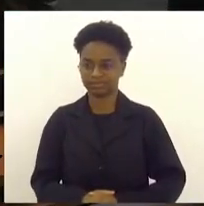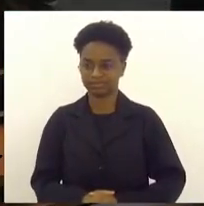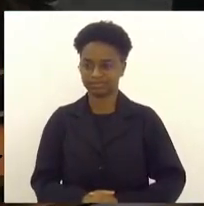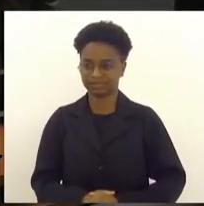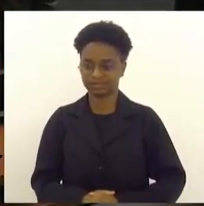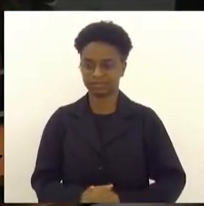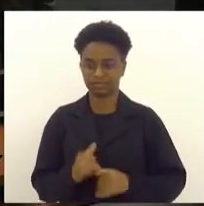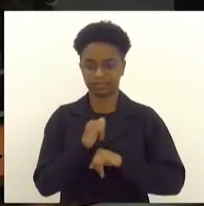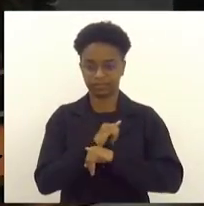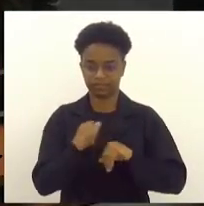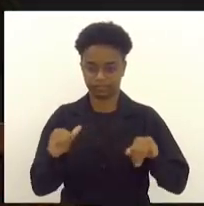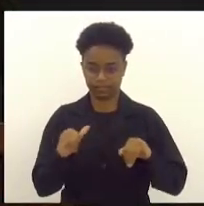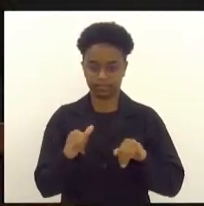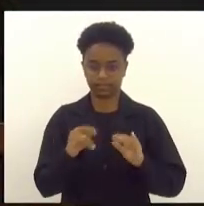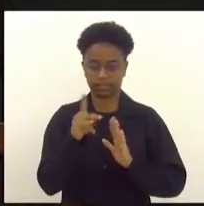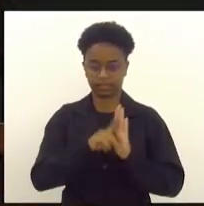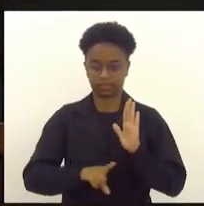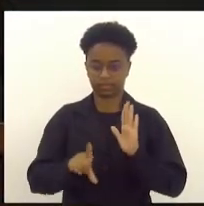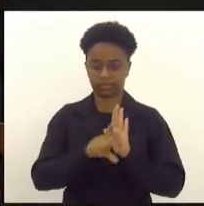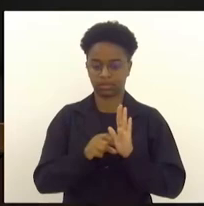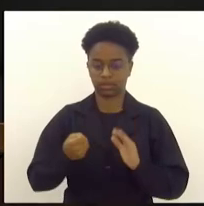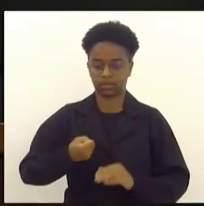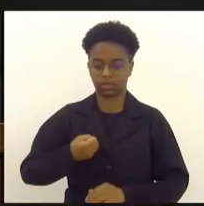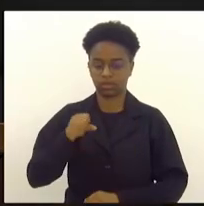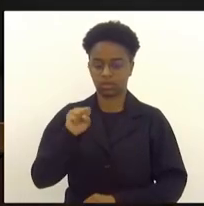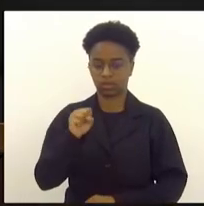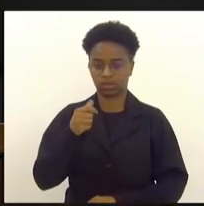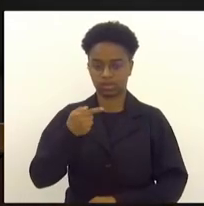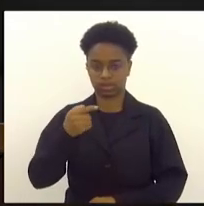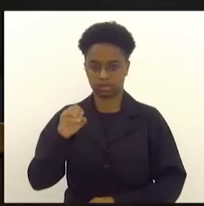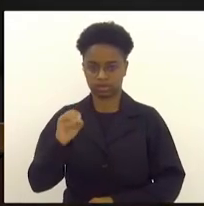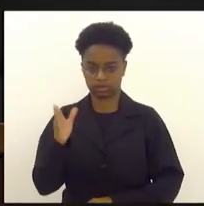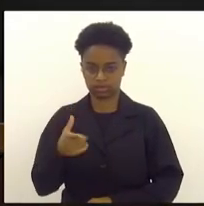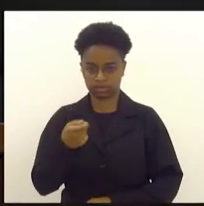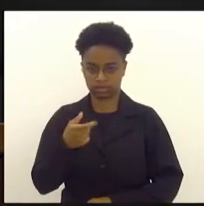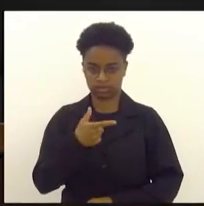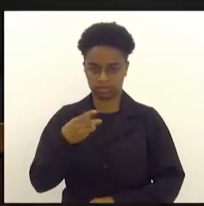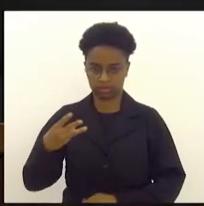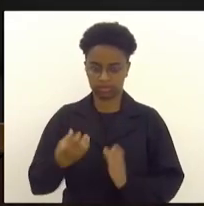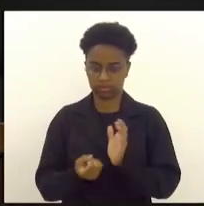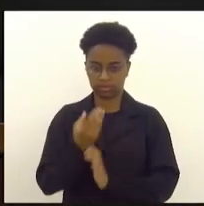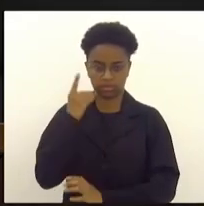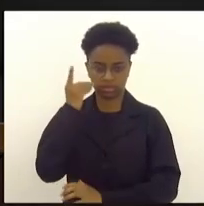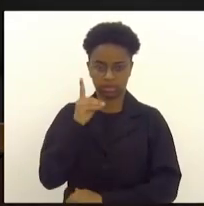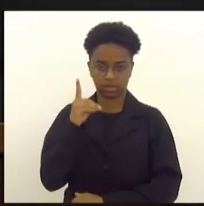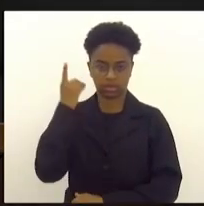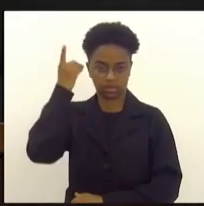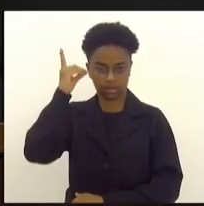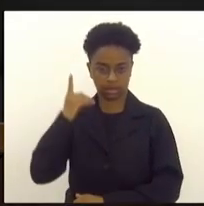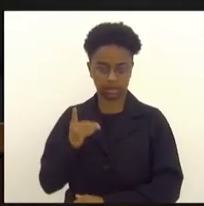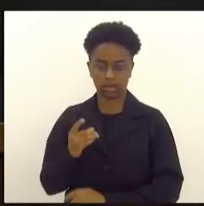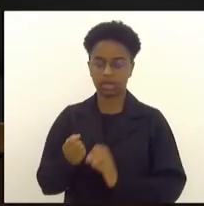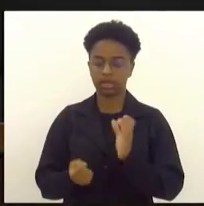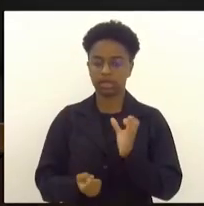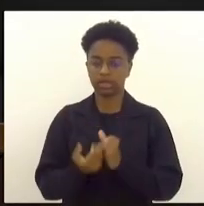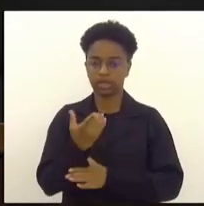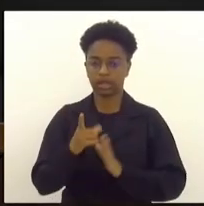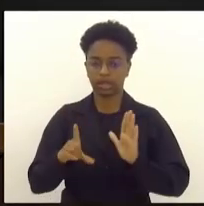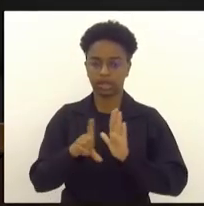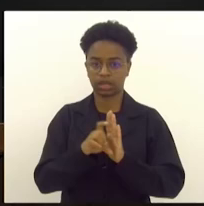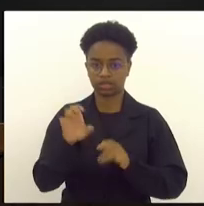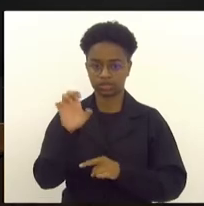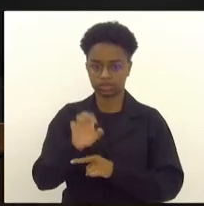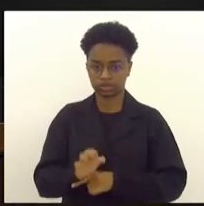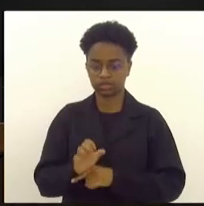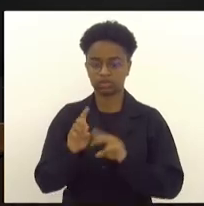anuncio projeto de lei número 870 2023 de autoria deputada Dani Balbi que cria a lei